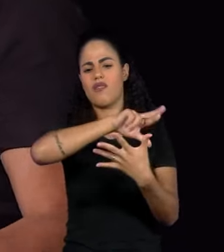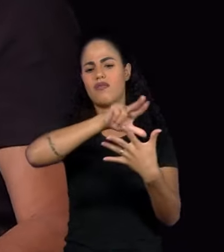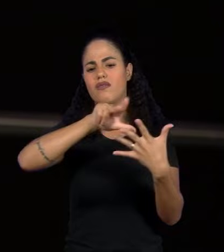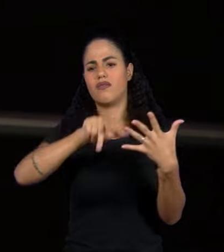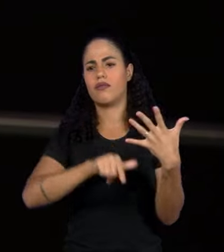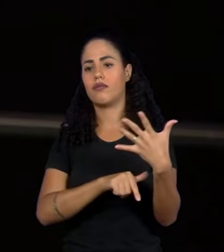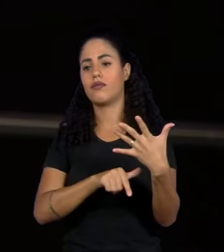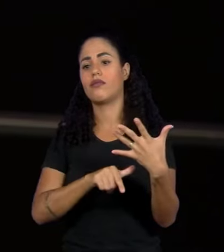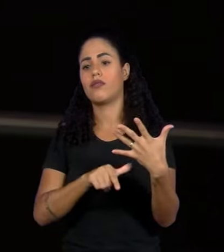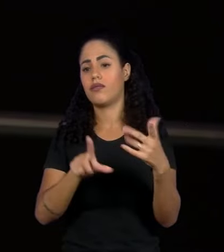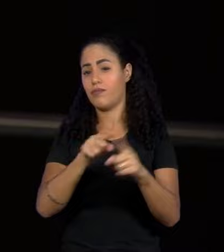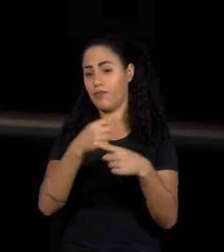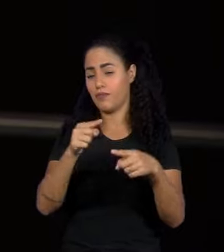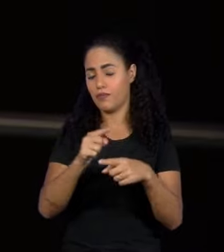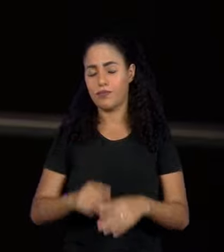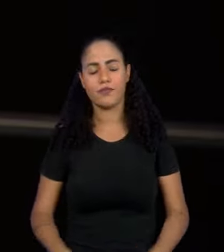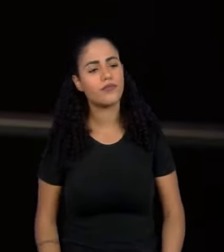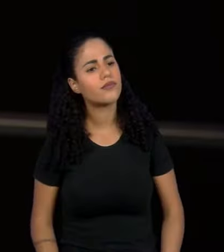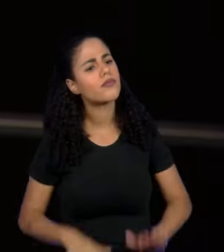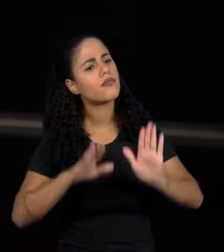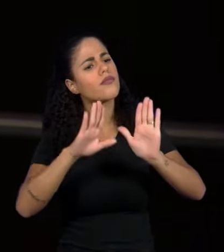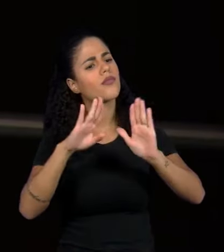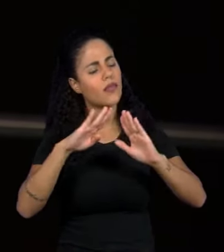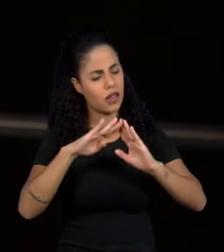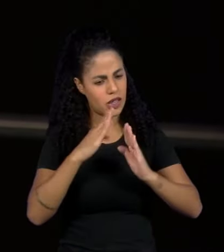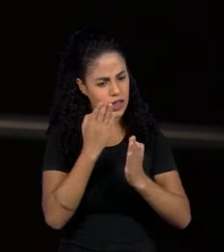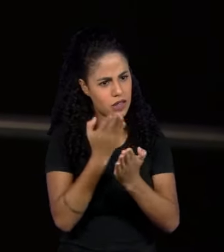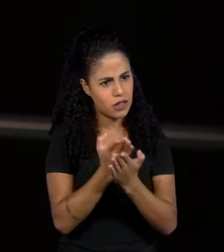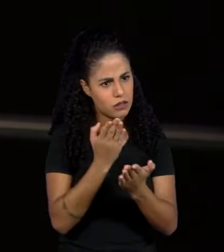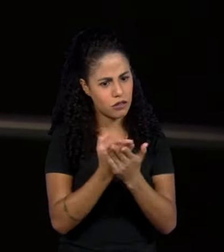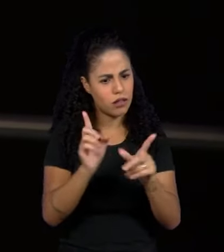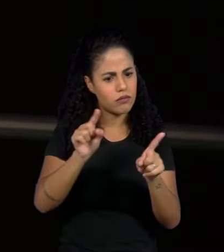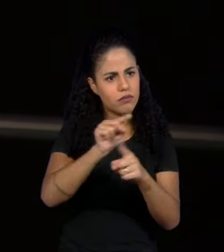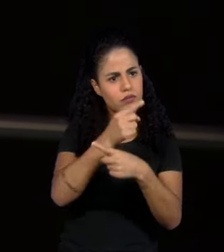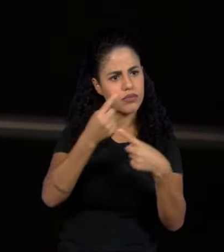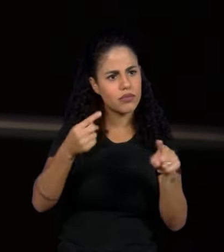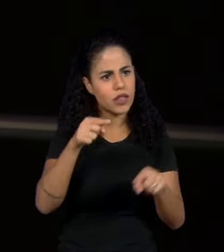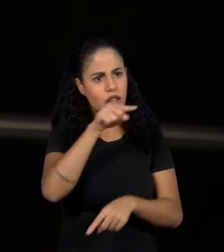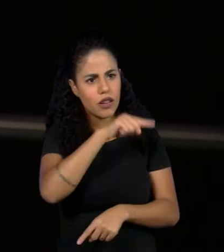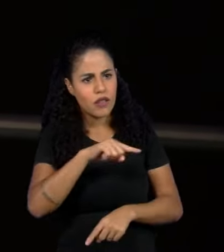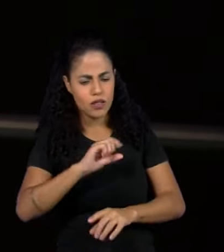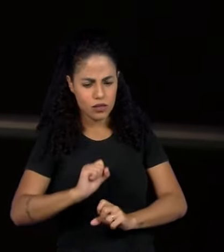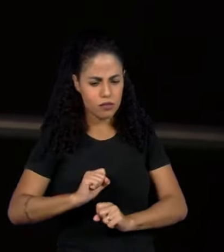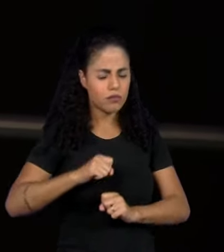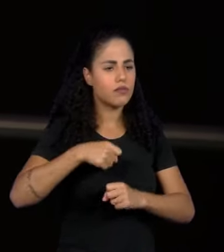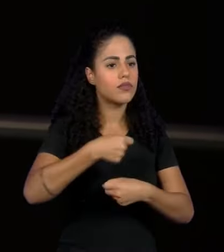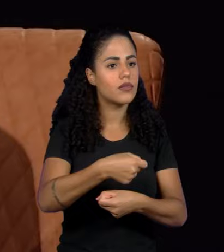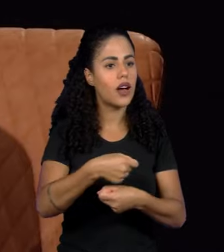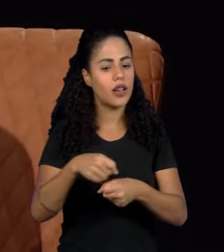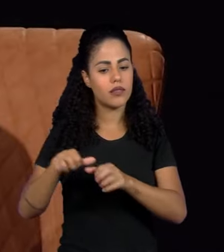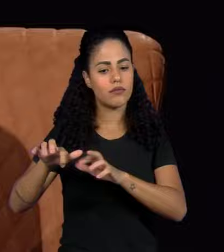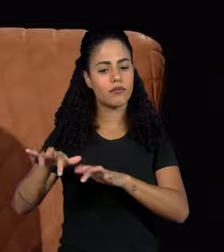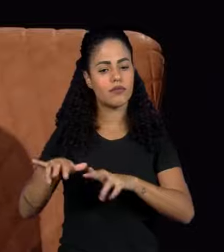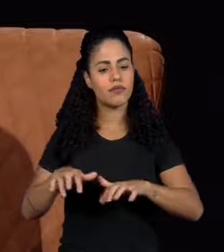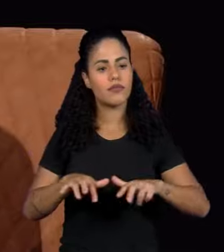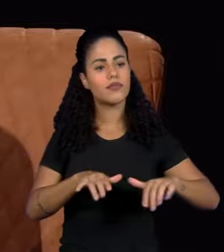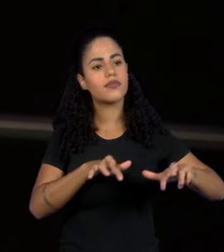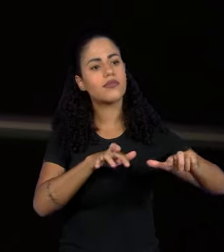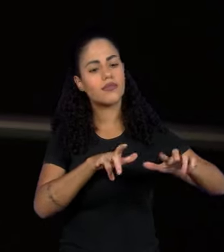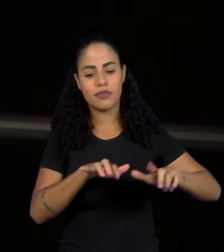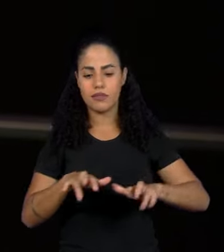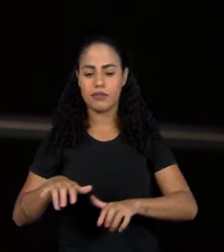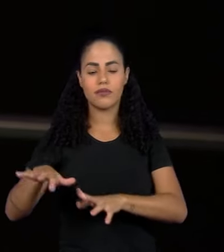si, né? Agora, na escola, eu não sei, mas musicalmente você se esforçava, né? Estudou piano, tentou a guitarra, a